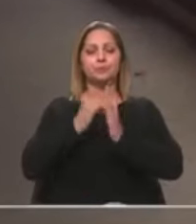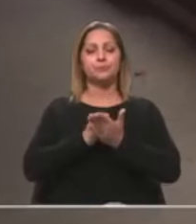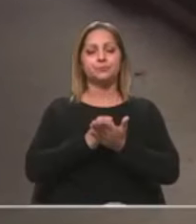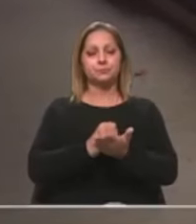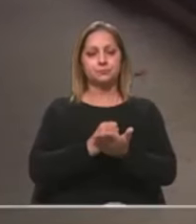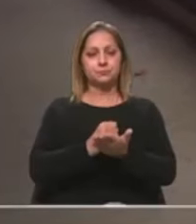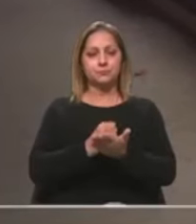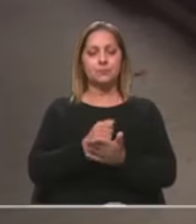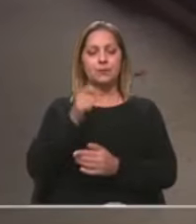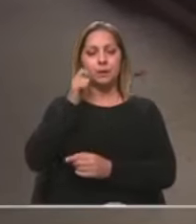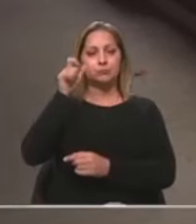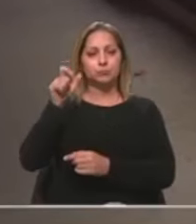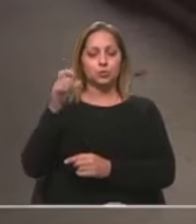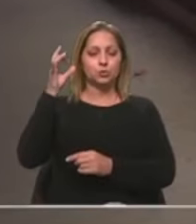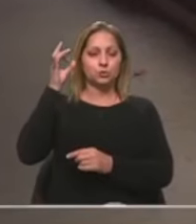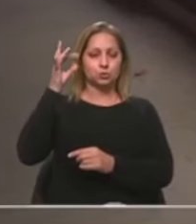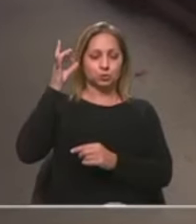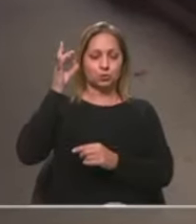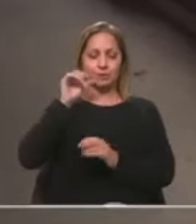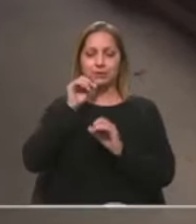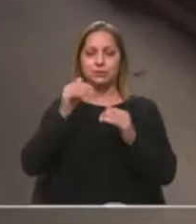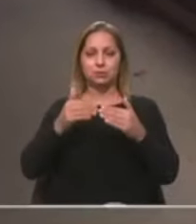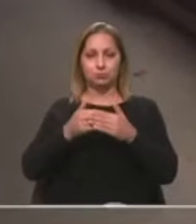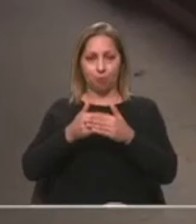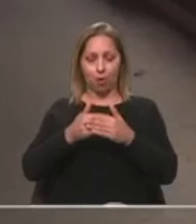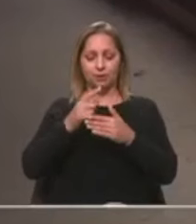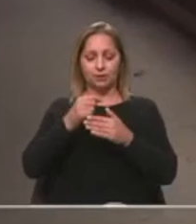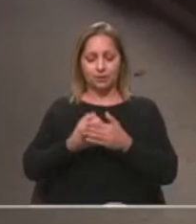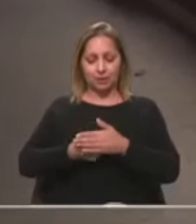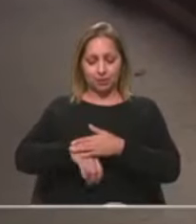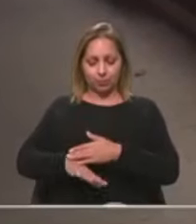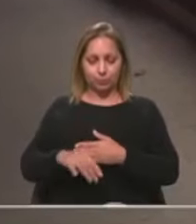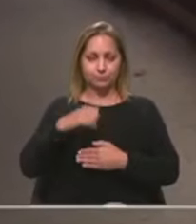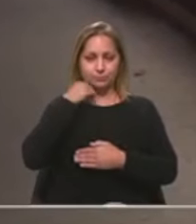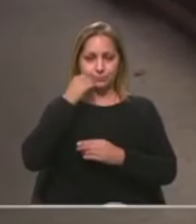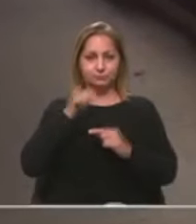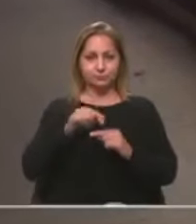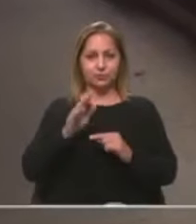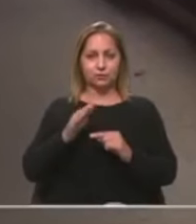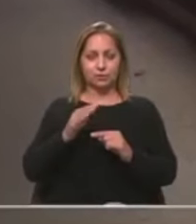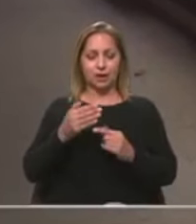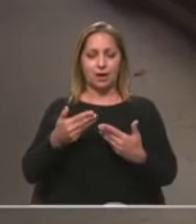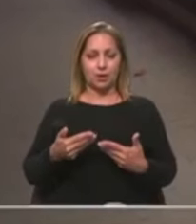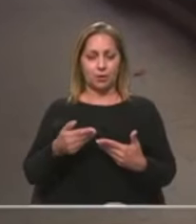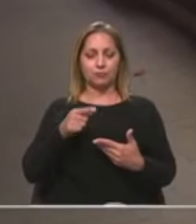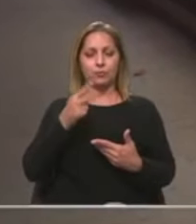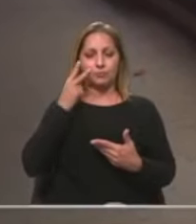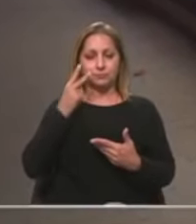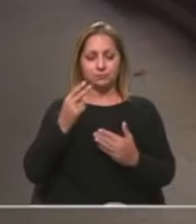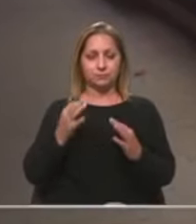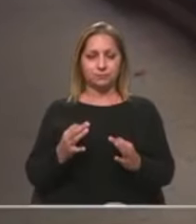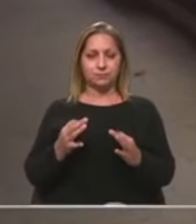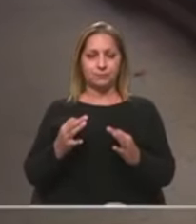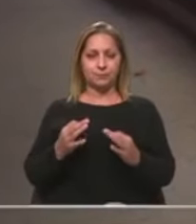homicídio qualificado profanação de cadáver e aborto agravado e que tem já hoje nós fomos confirmar isso